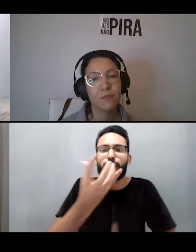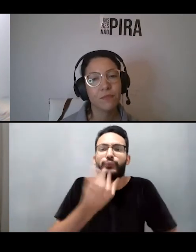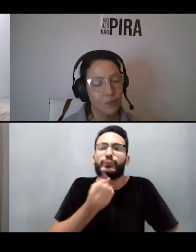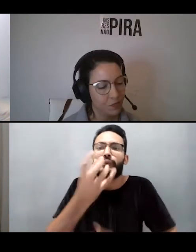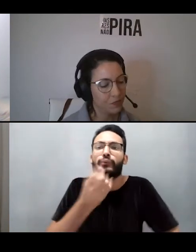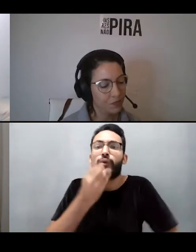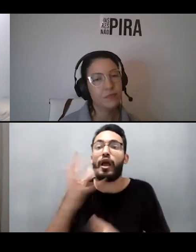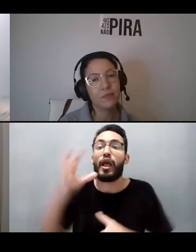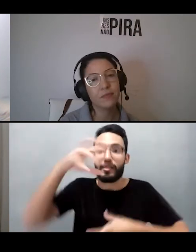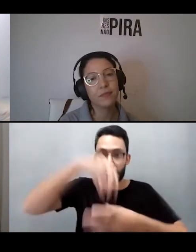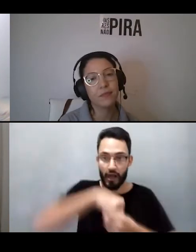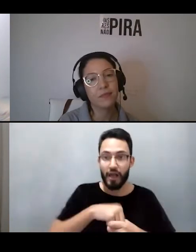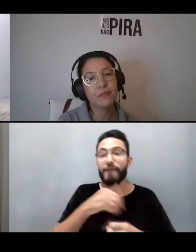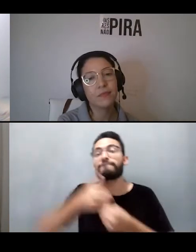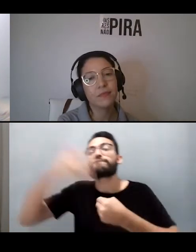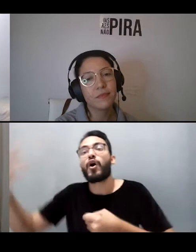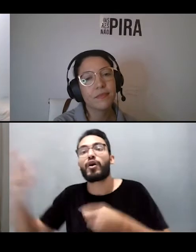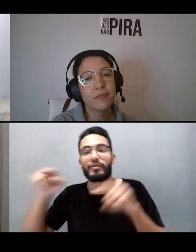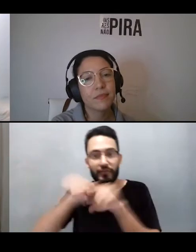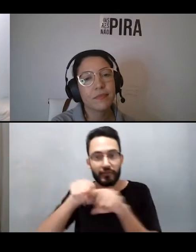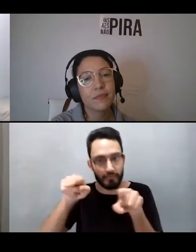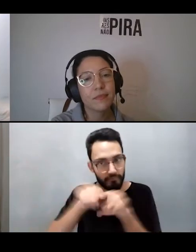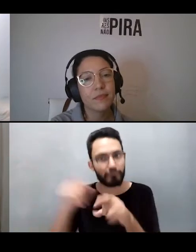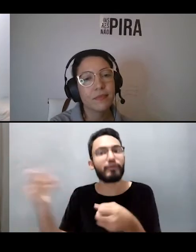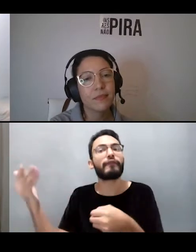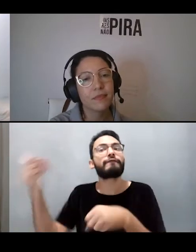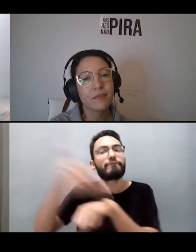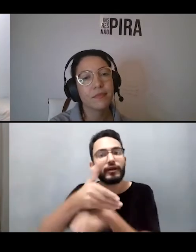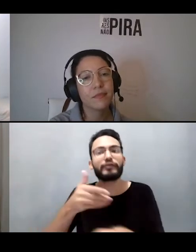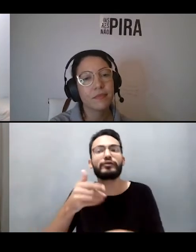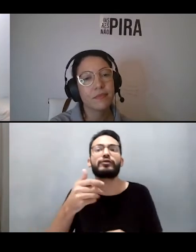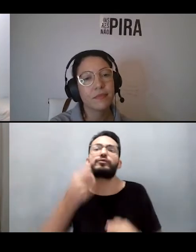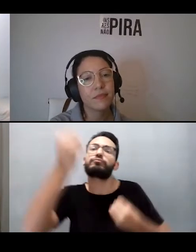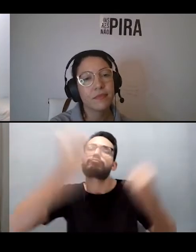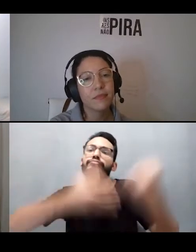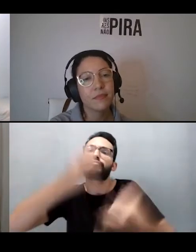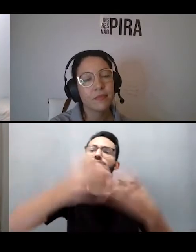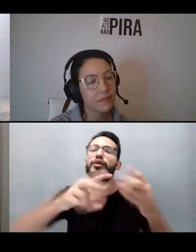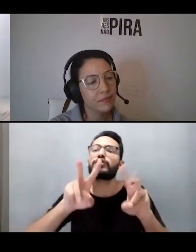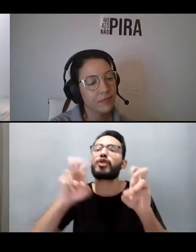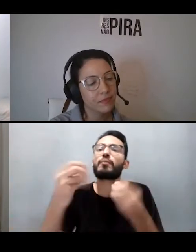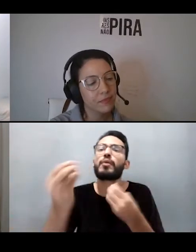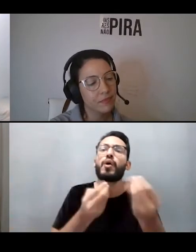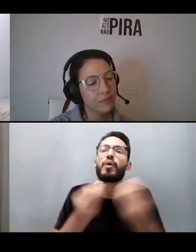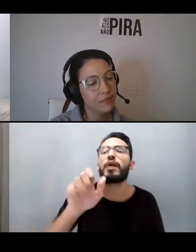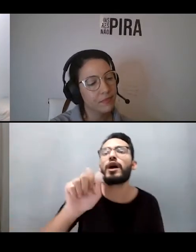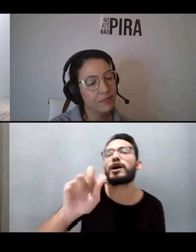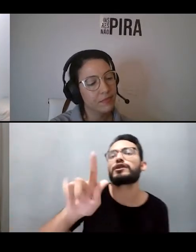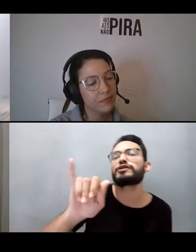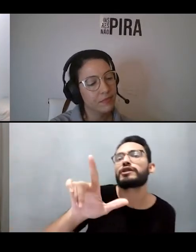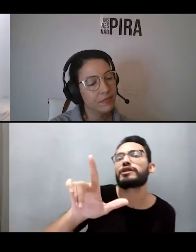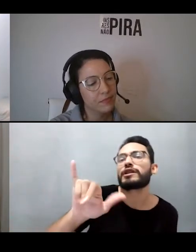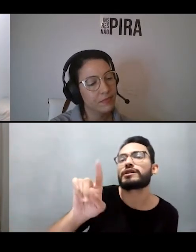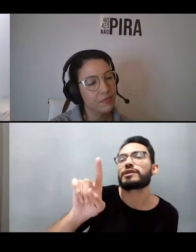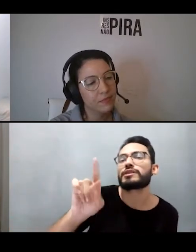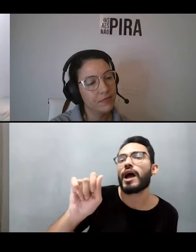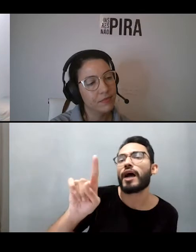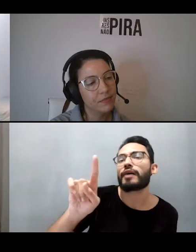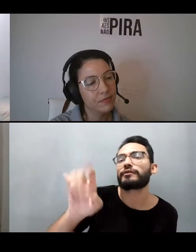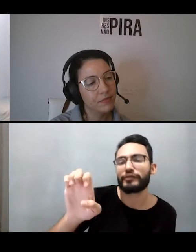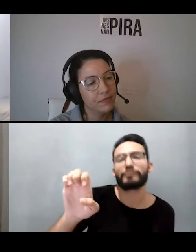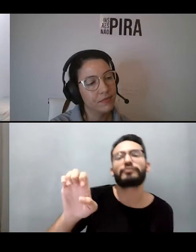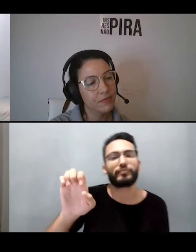também externos, trouxemos algumas pessoas que são referência em agilidade aí no Brasil e fora do Brasil para falar aqui com a gente.